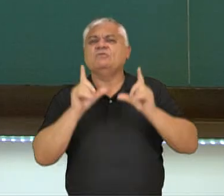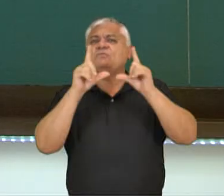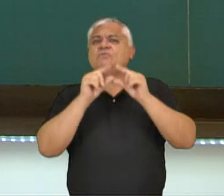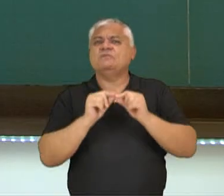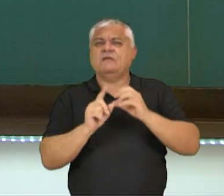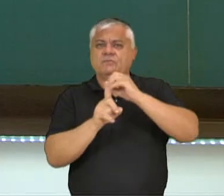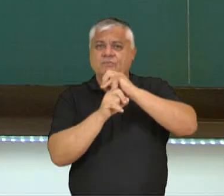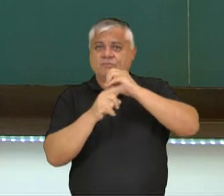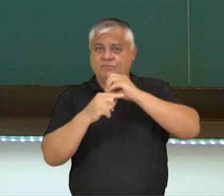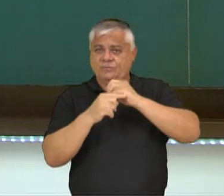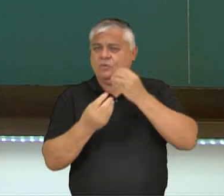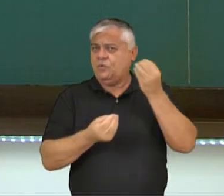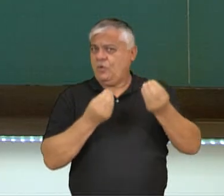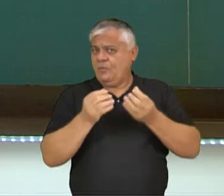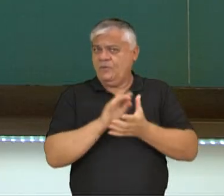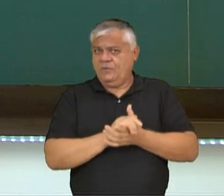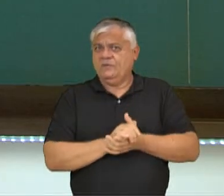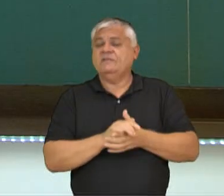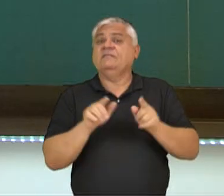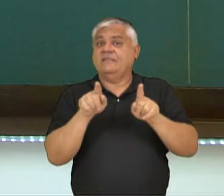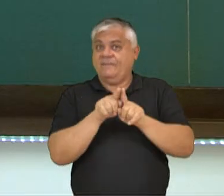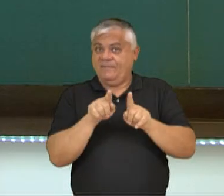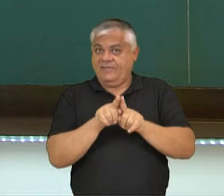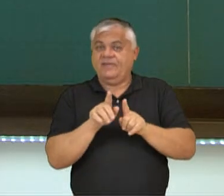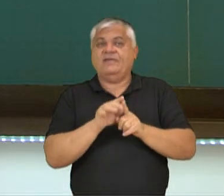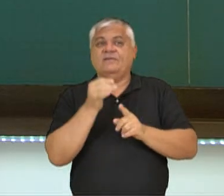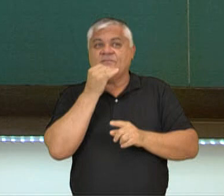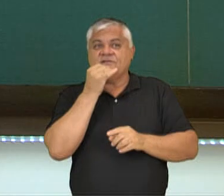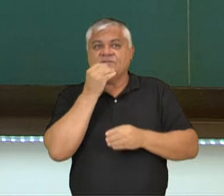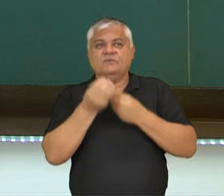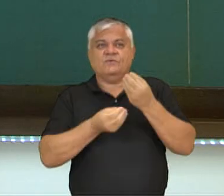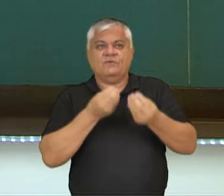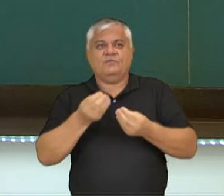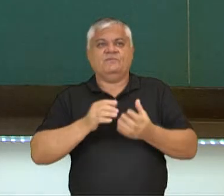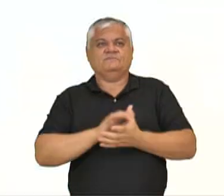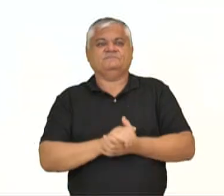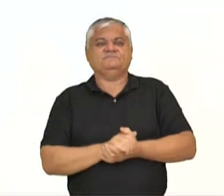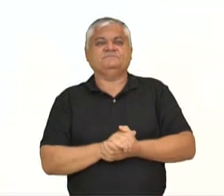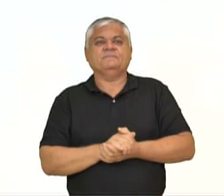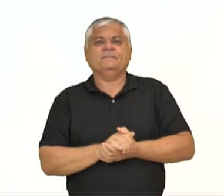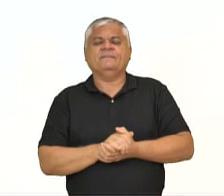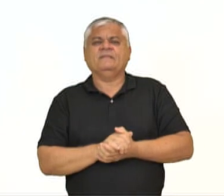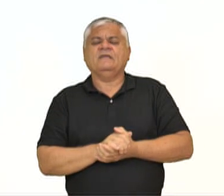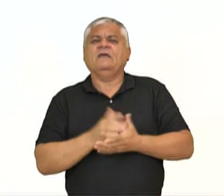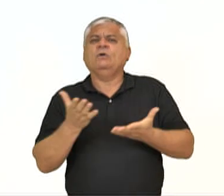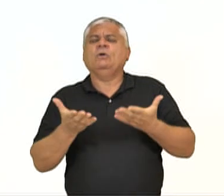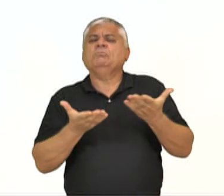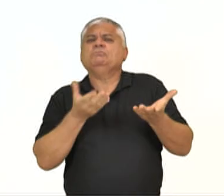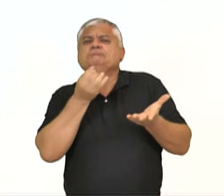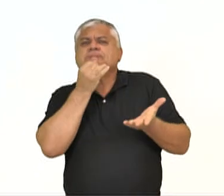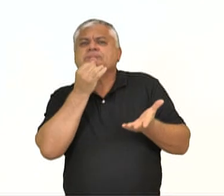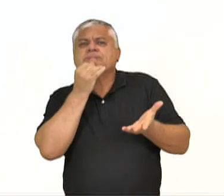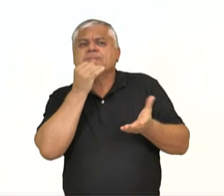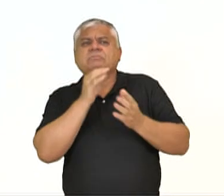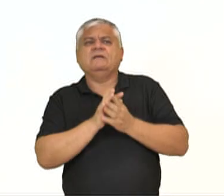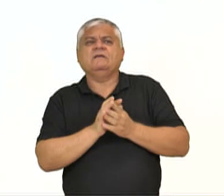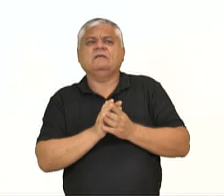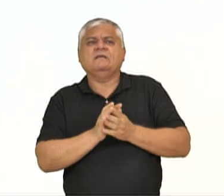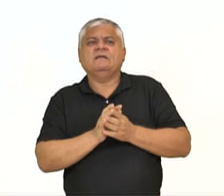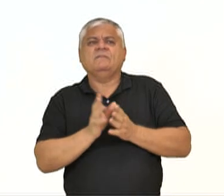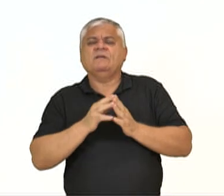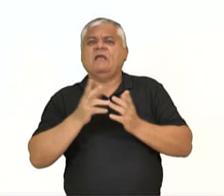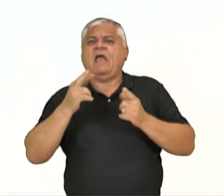primeiro quadrante. Vamos falar de quadrantes também na circunferência trigonométrica. E também como que a gente trabalha as